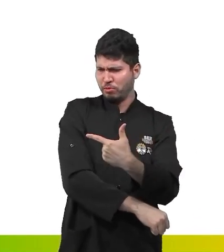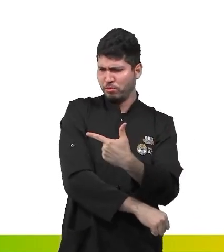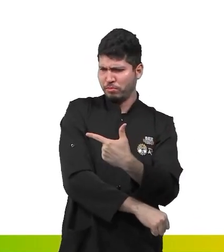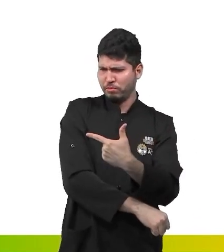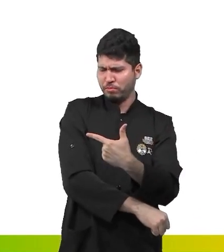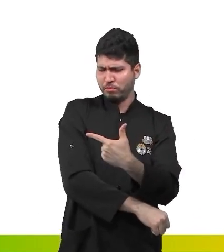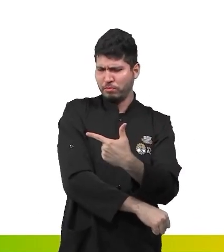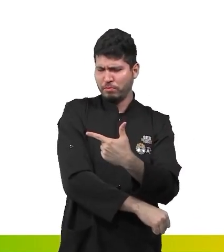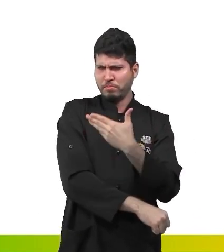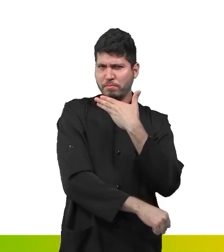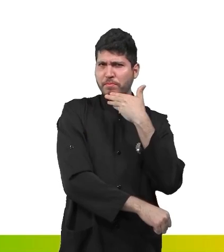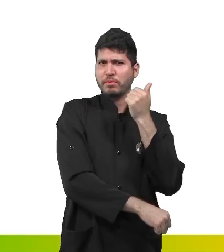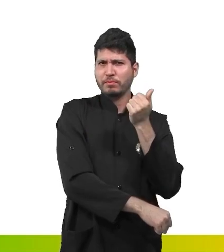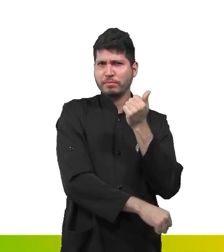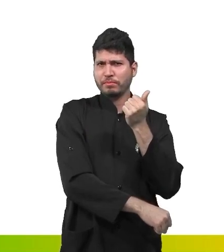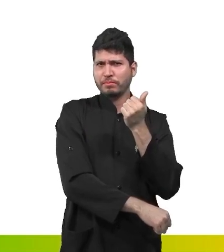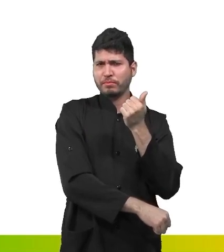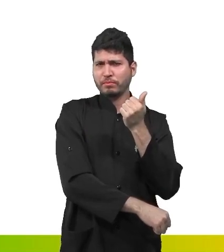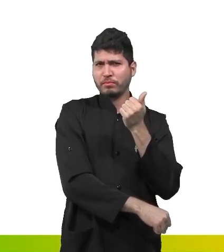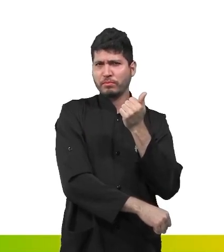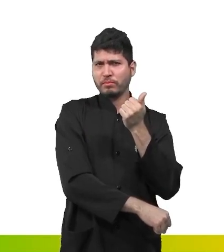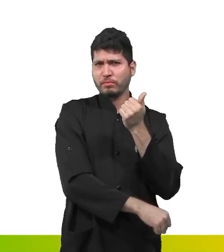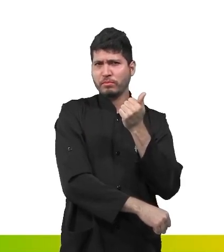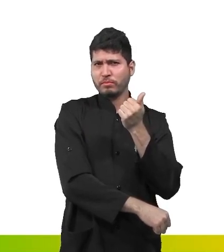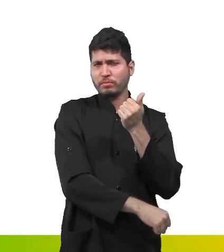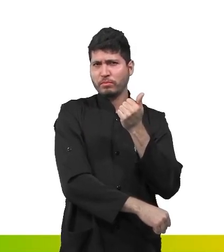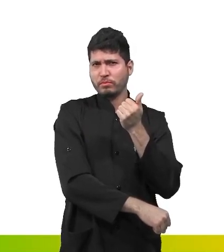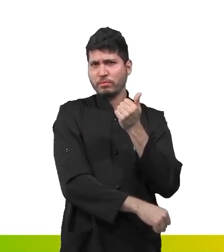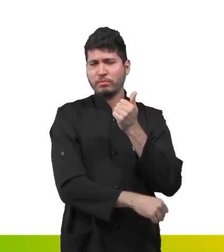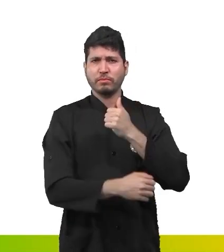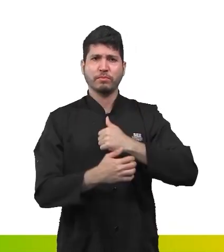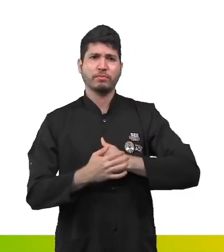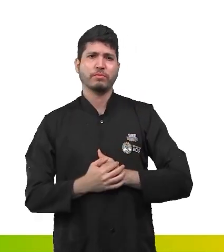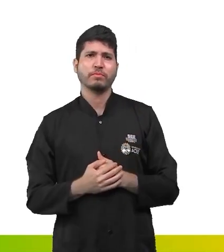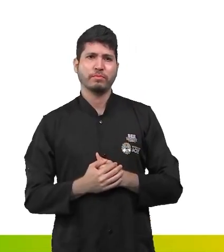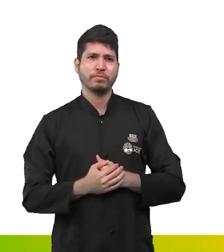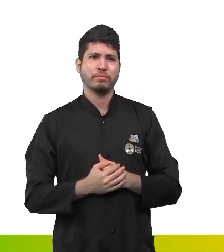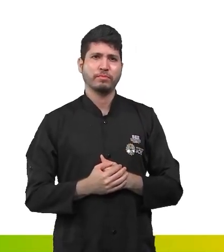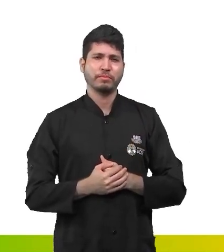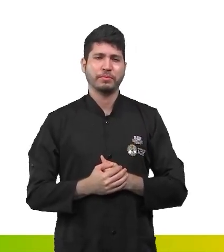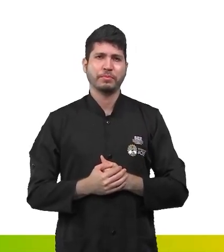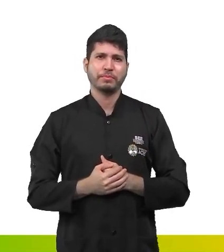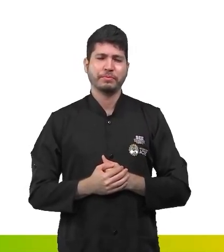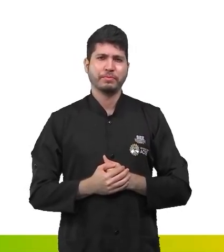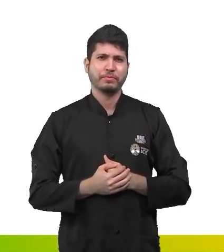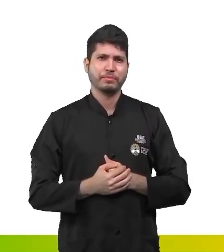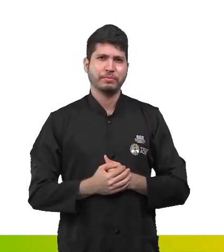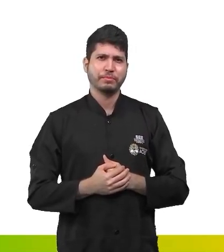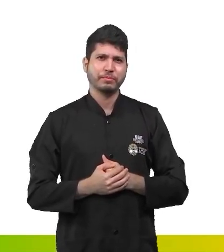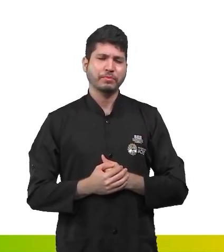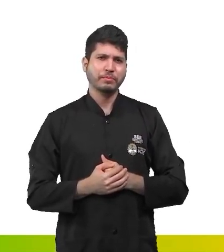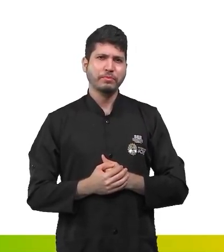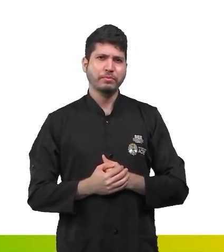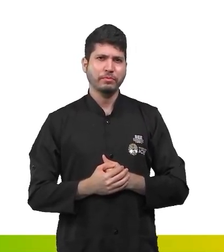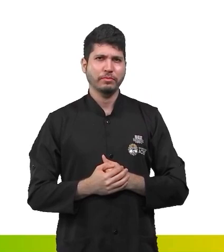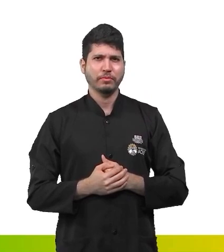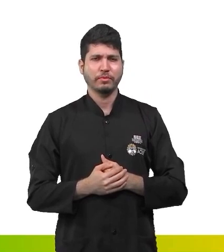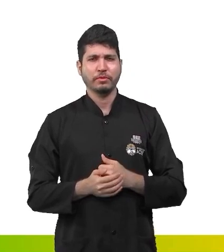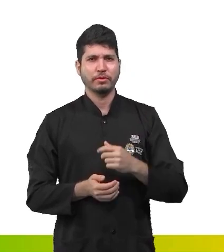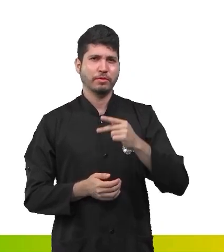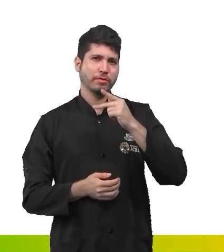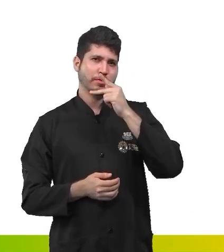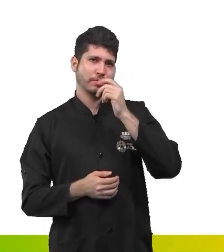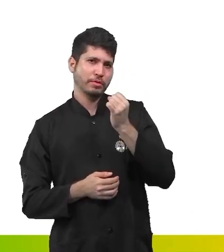pergunta aqui, eu acredito que vocês já conseguem me responder. A partir do momento em que eu digo que chegaram povos europeus